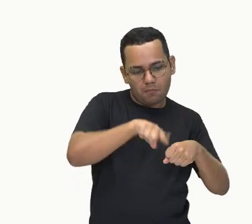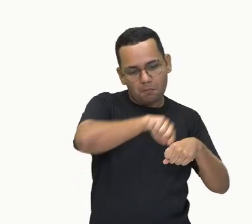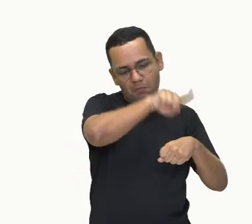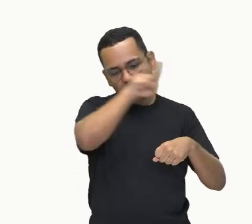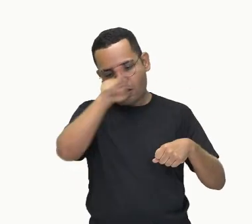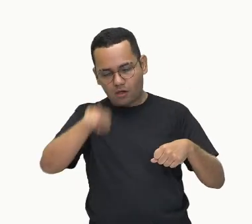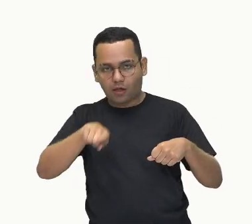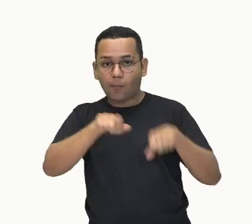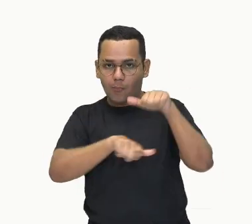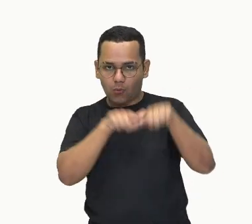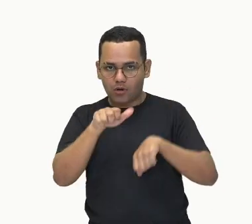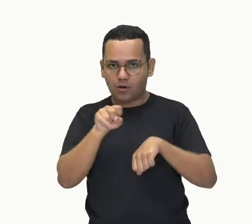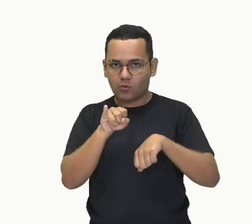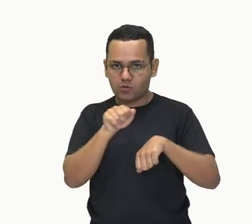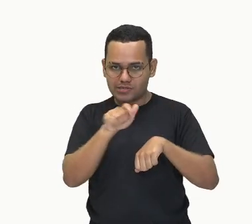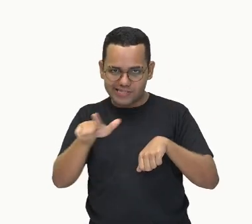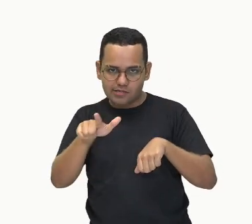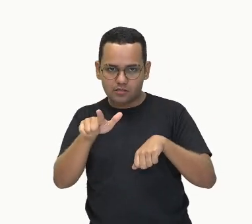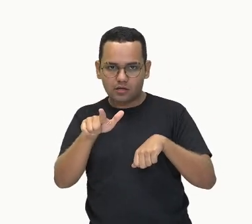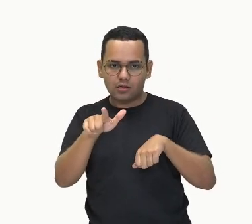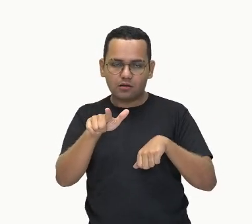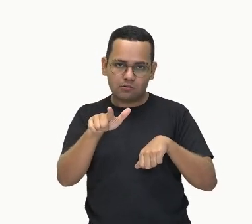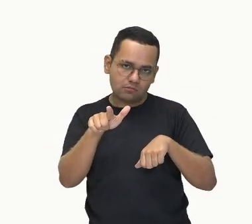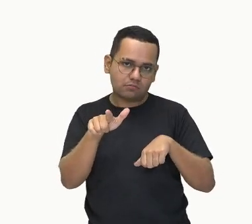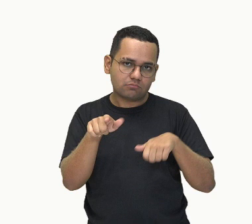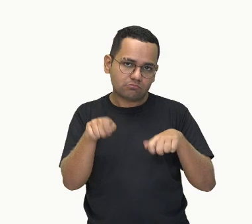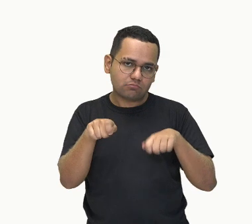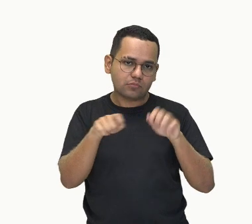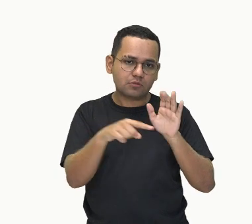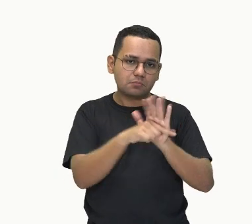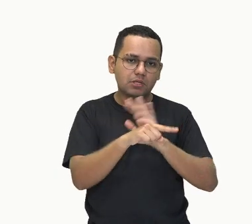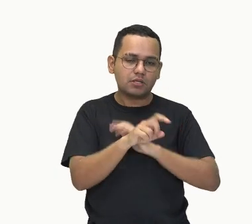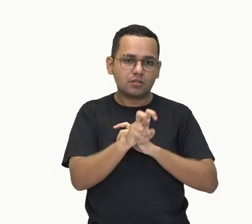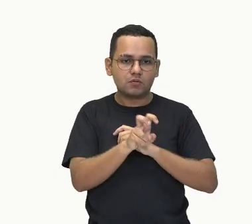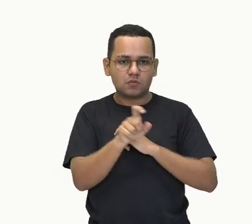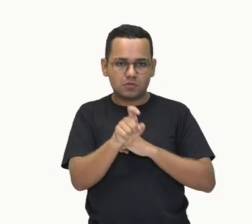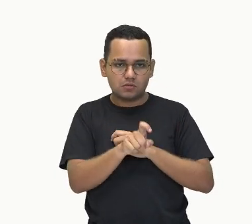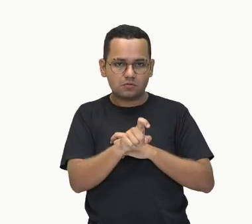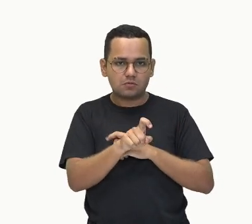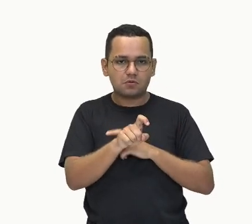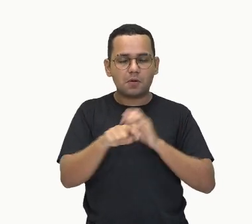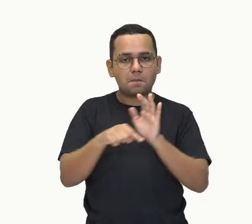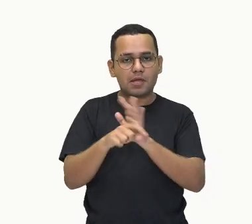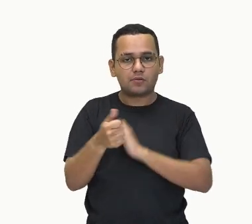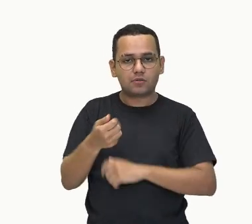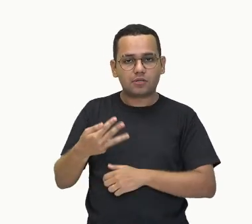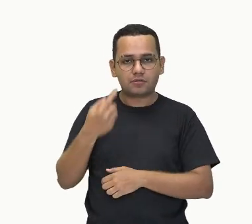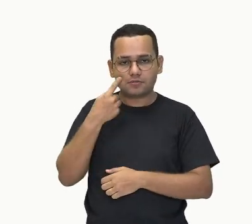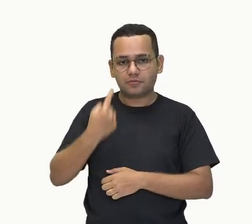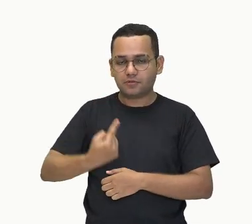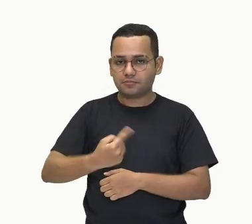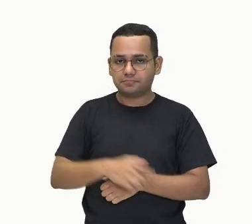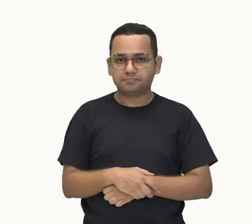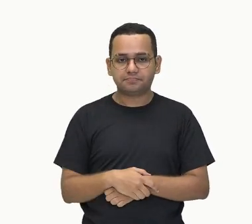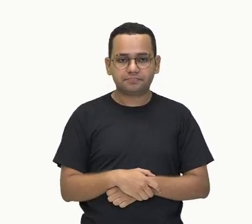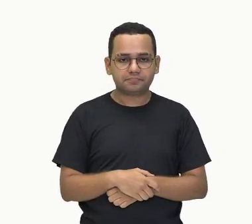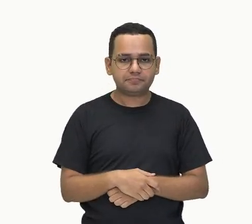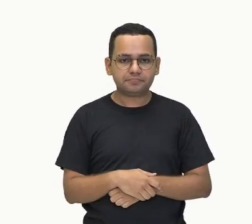eles vão lá para o outro lado. Óbvio, né, que vão trocar os seus sinais. Então vai ficar assim, ó. 3y igual